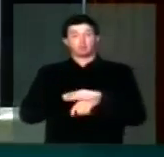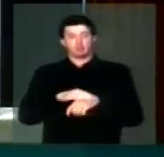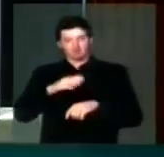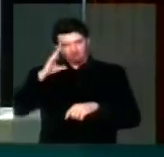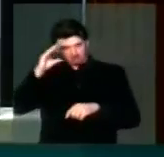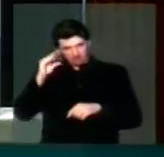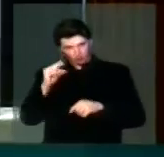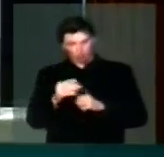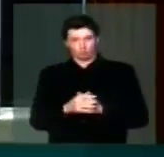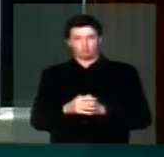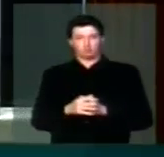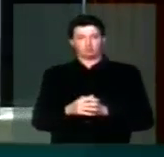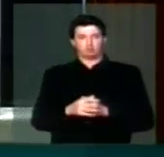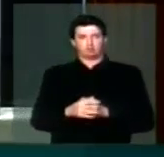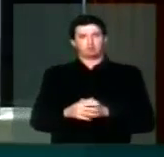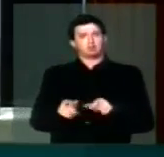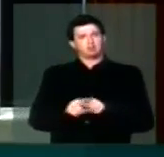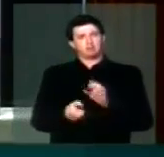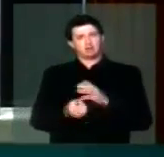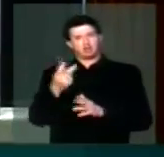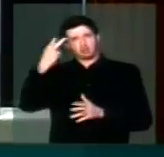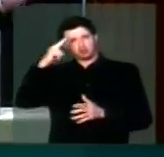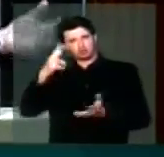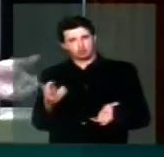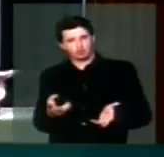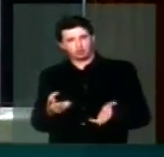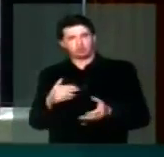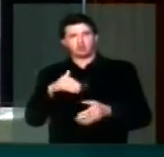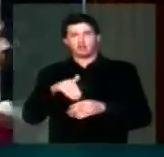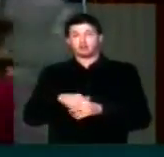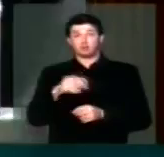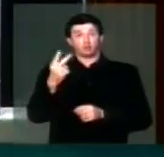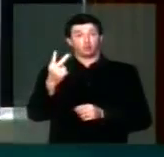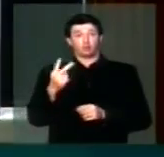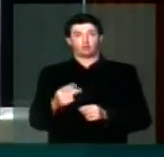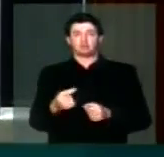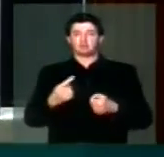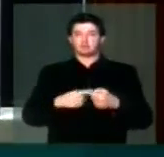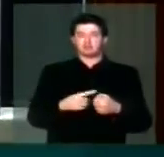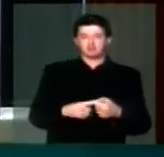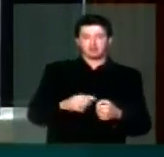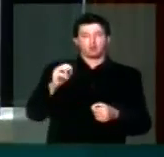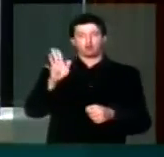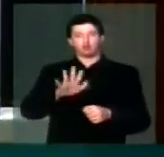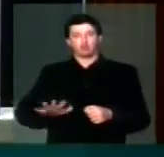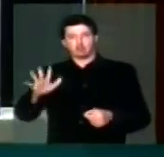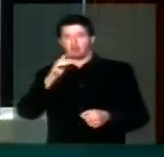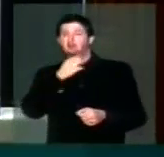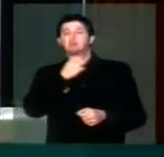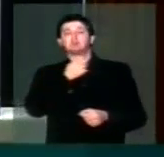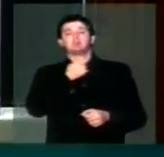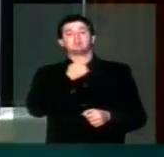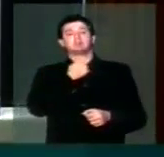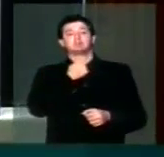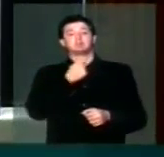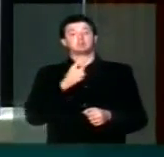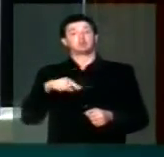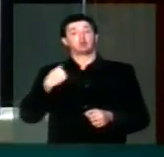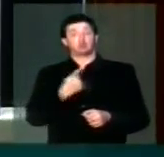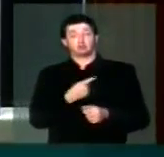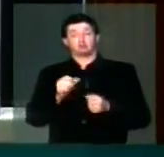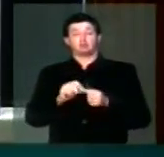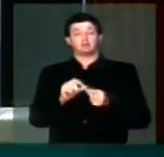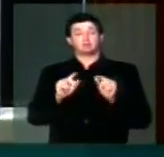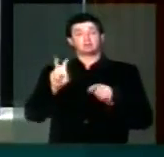amadurecimento, maturação e de história, através de duas eleições, seja uma municipal, uma eleição geral, nós estamos